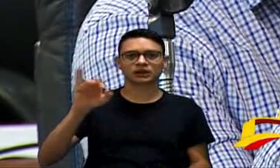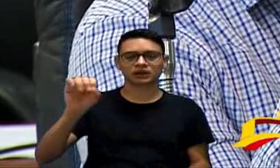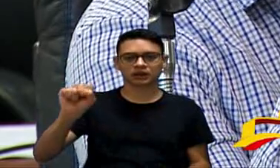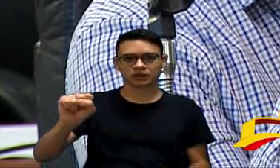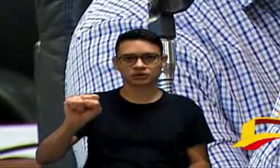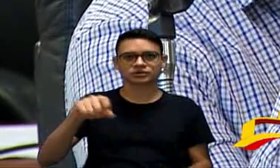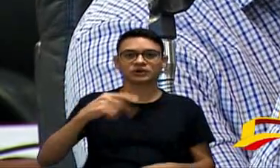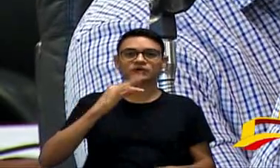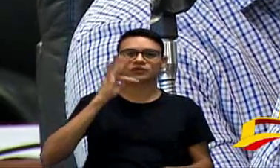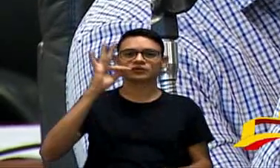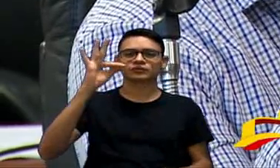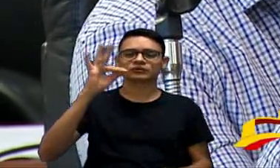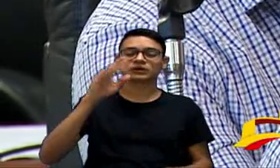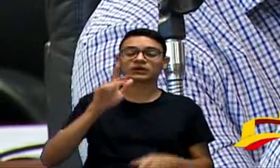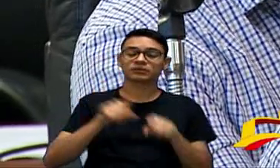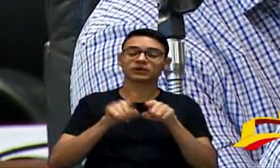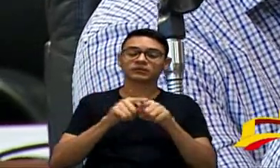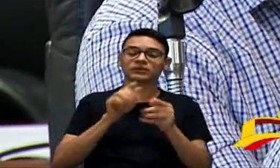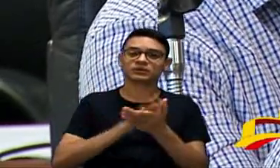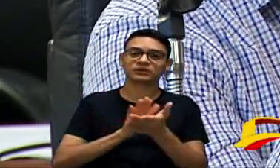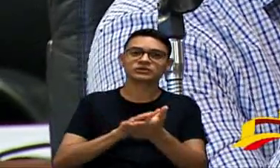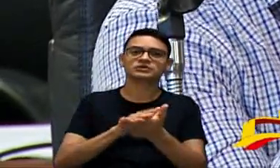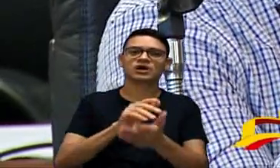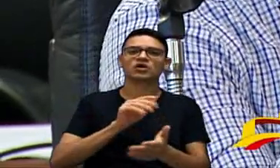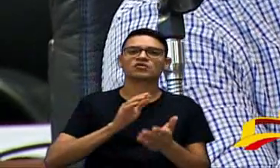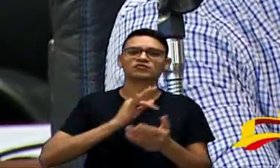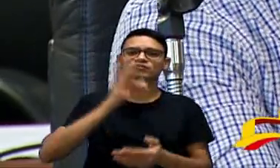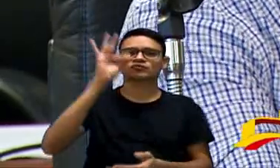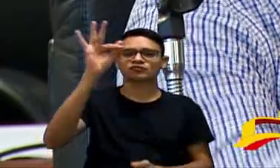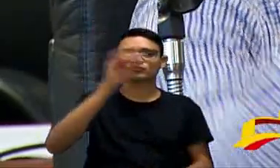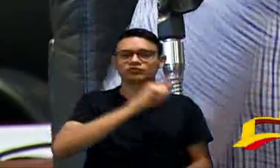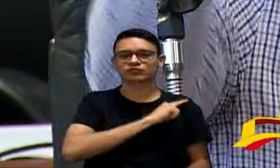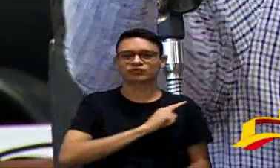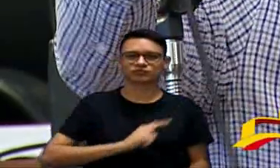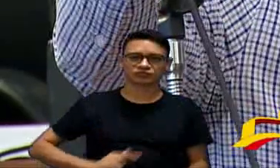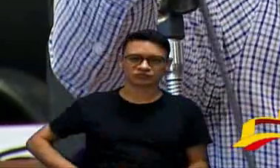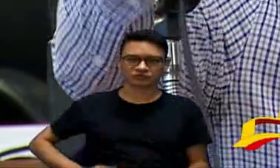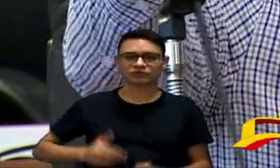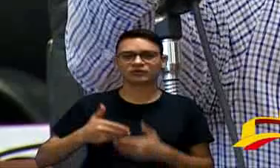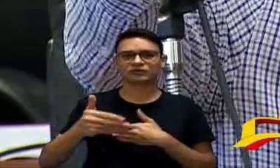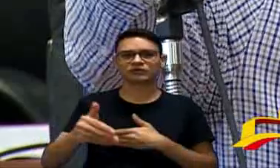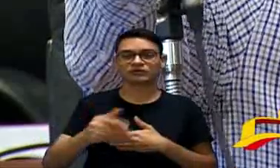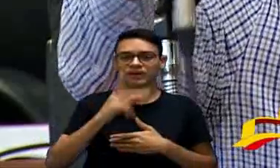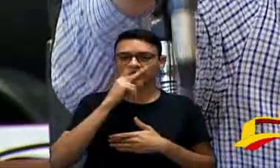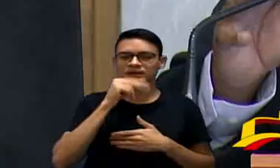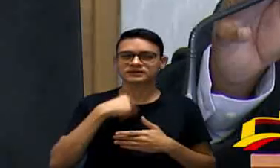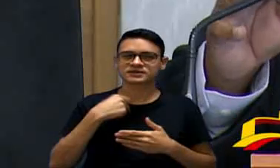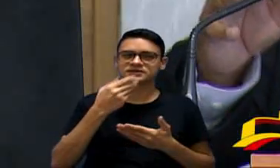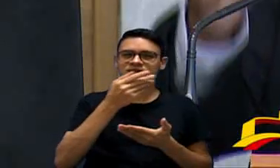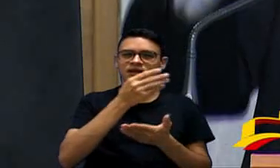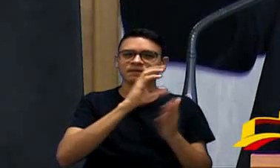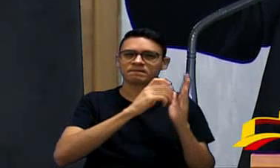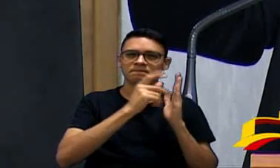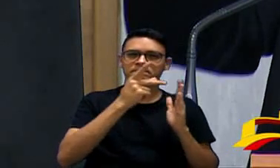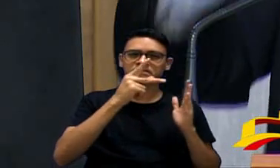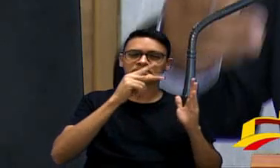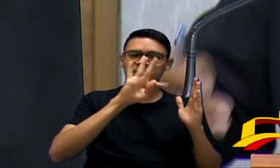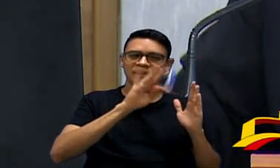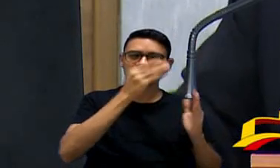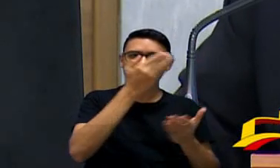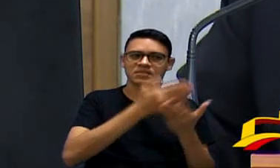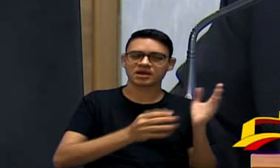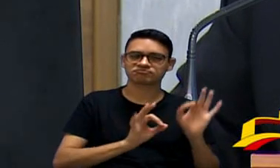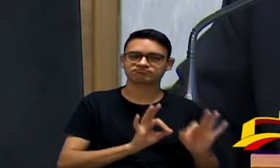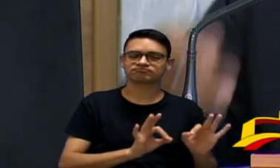parabenizando o nosso futuro governador do estado de São Paulo, que irá derrotar o PT nas urnas. Vereador Luiz Santos, logo em seguida,